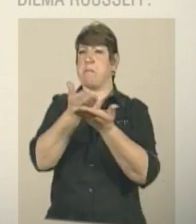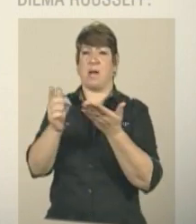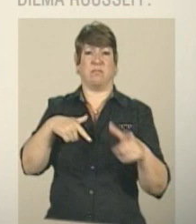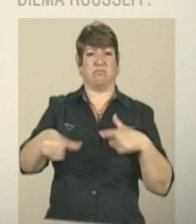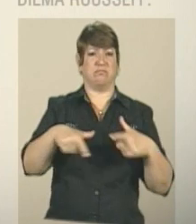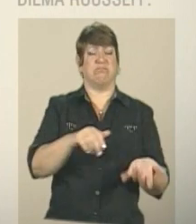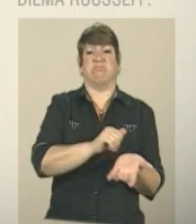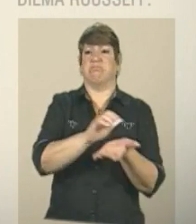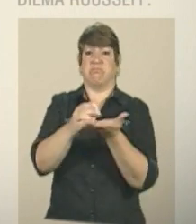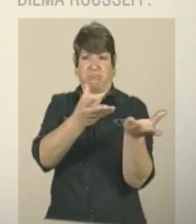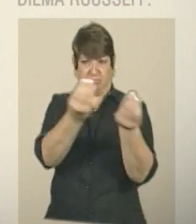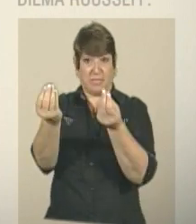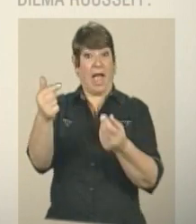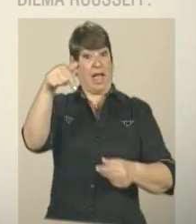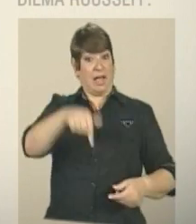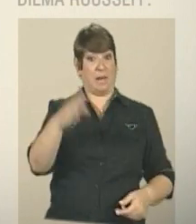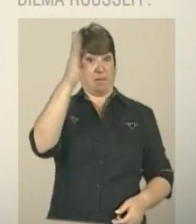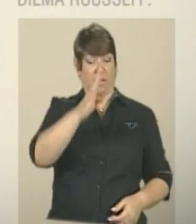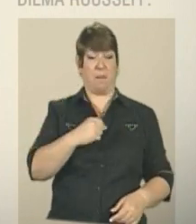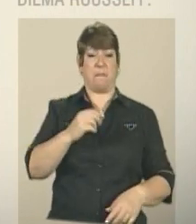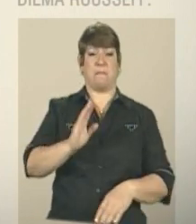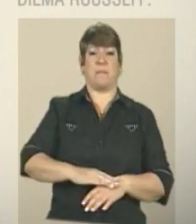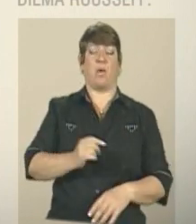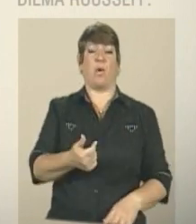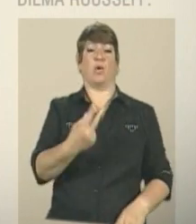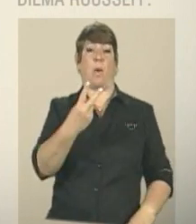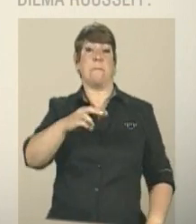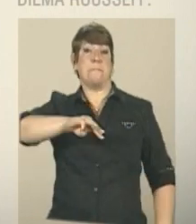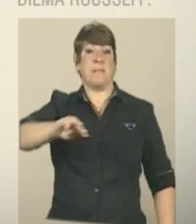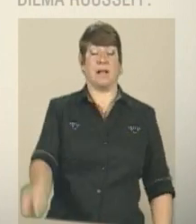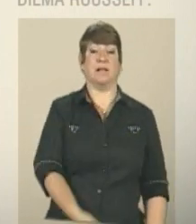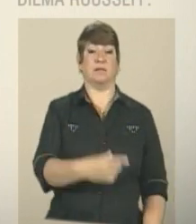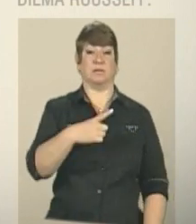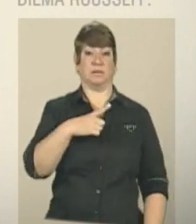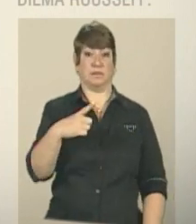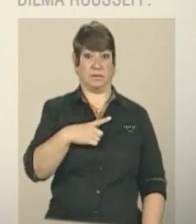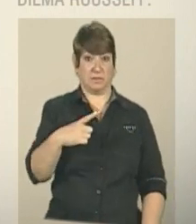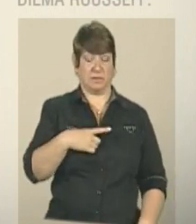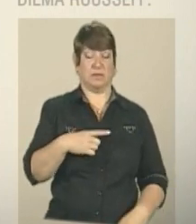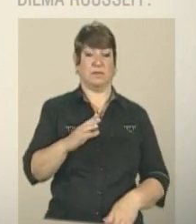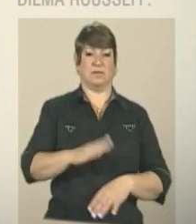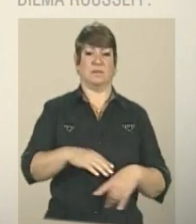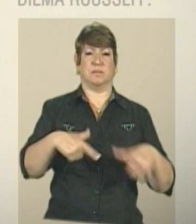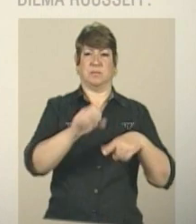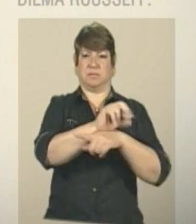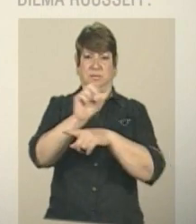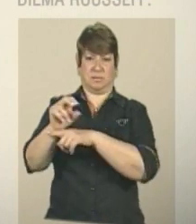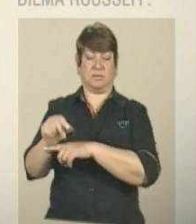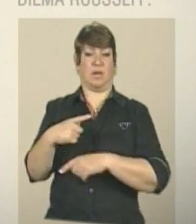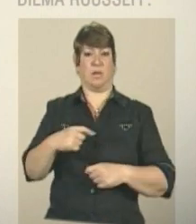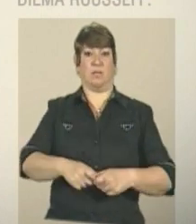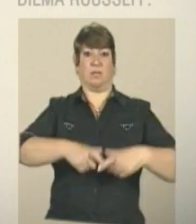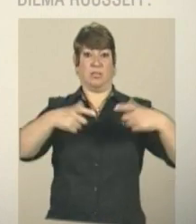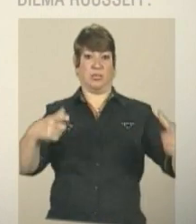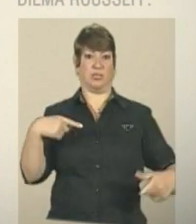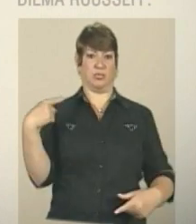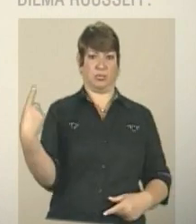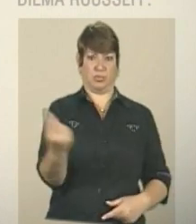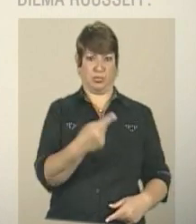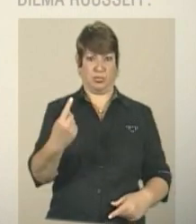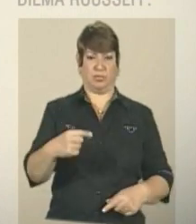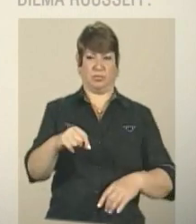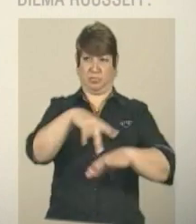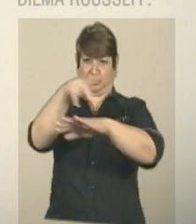criamos mais de 2 milhões de novos postos de trabalho. No ano em que grandes potências mundiais estão